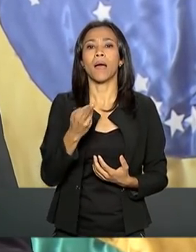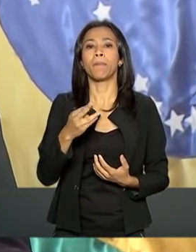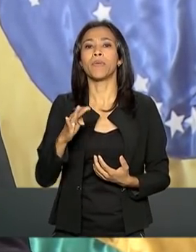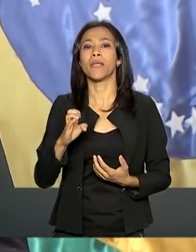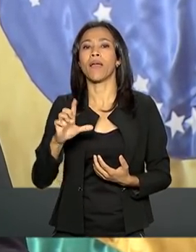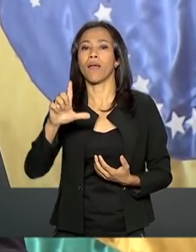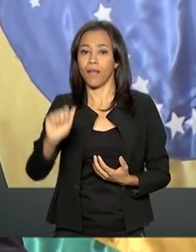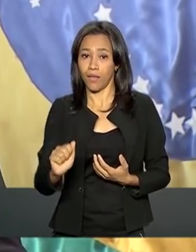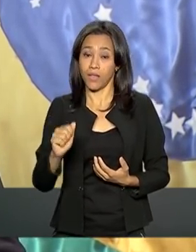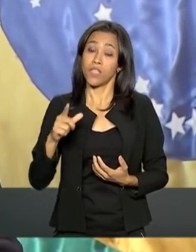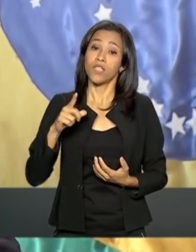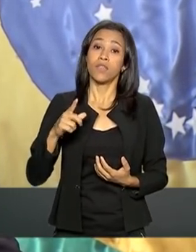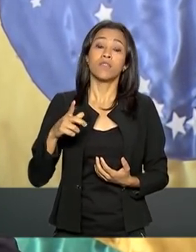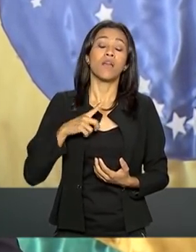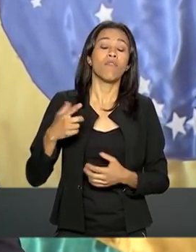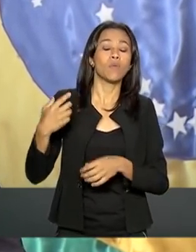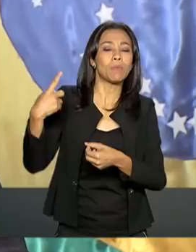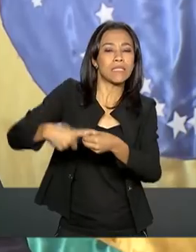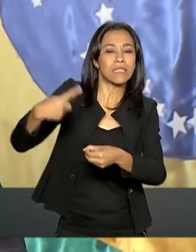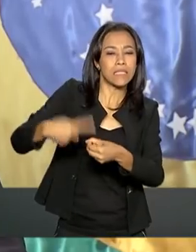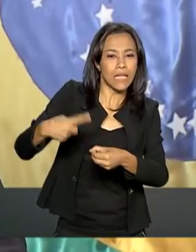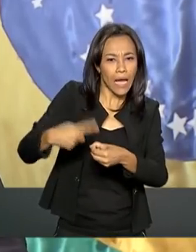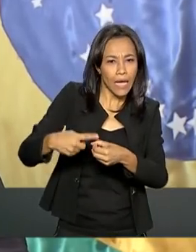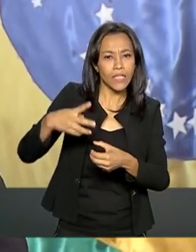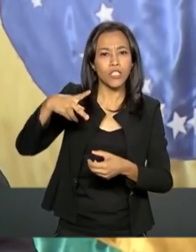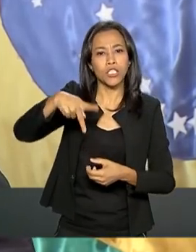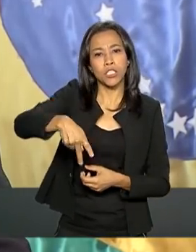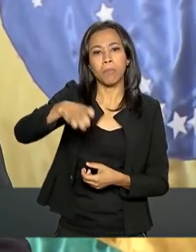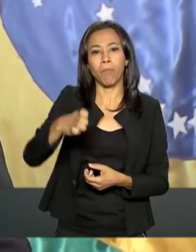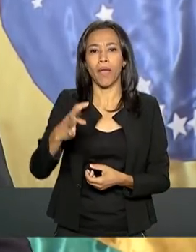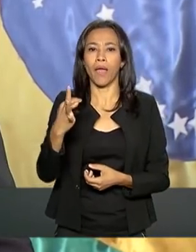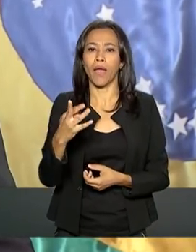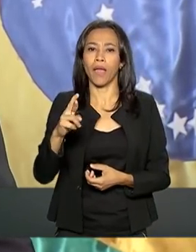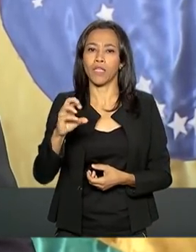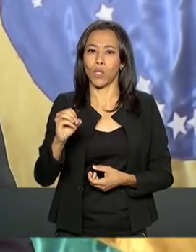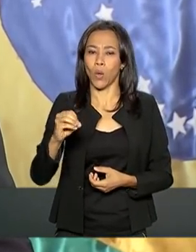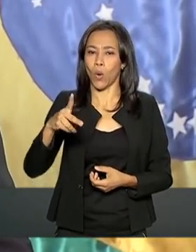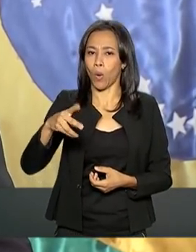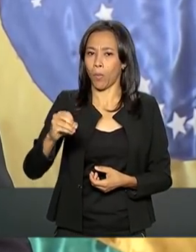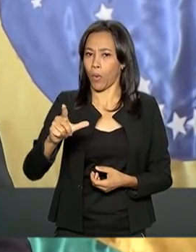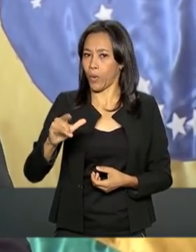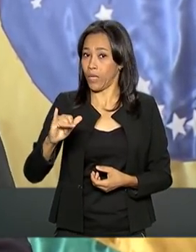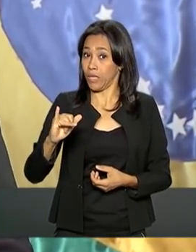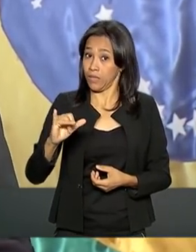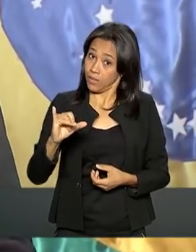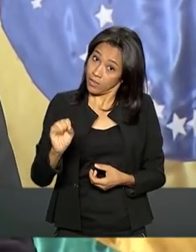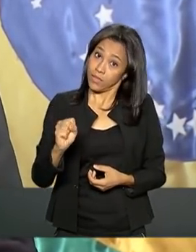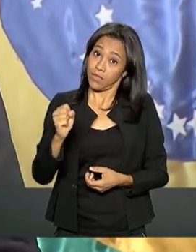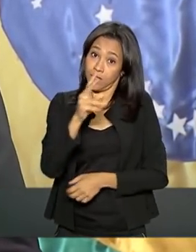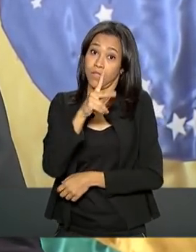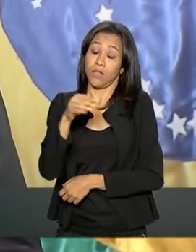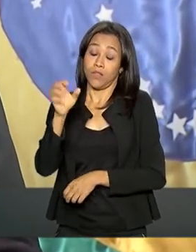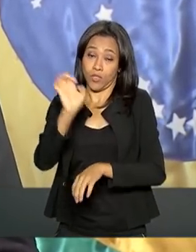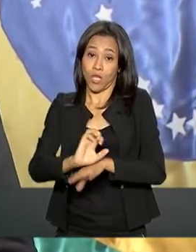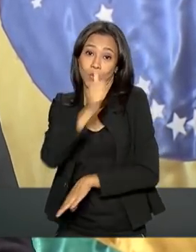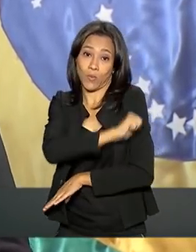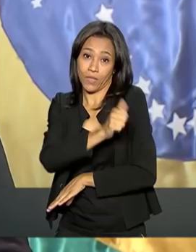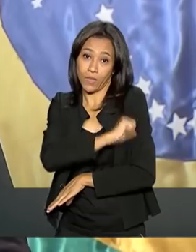Petrópolis como cônsul do Chile, nessa cidade brasileira, quando ela soube, ela foi informada